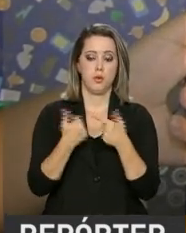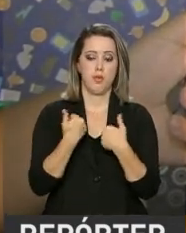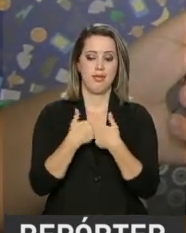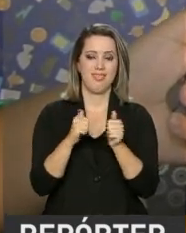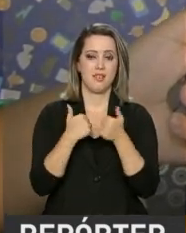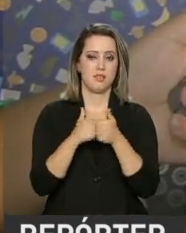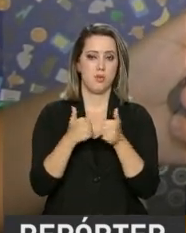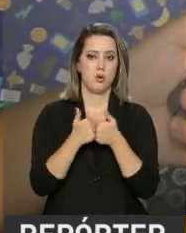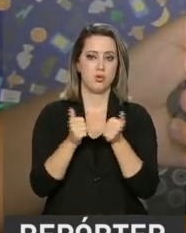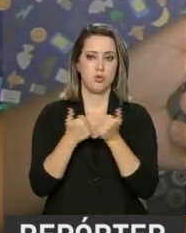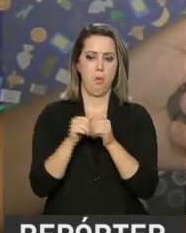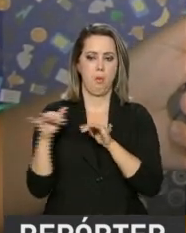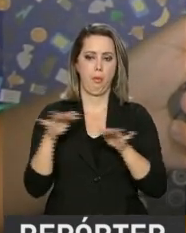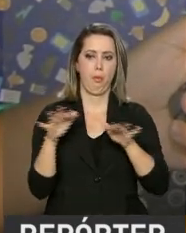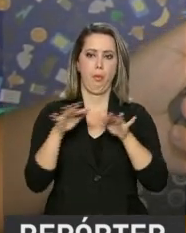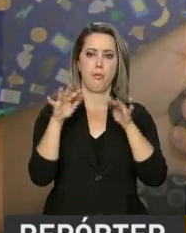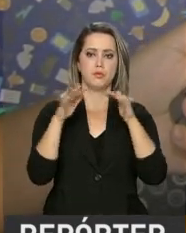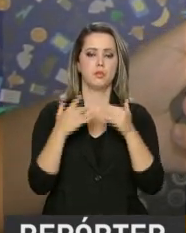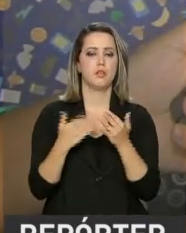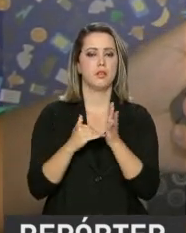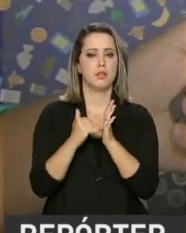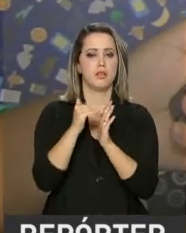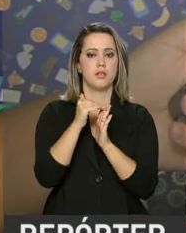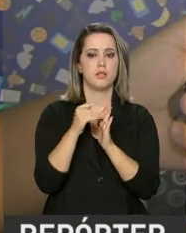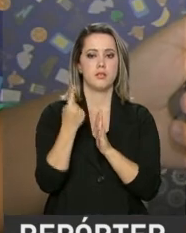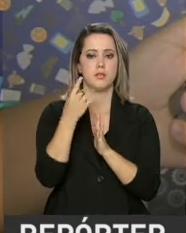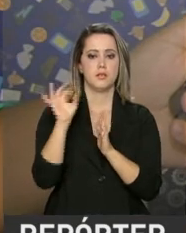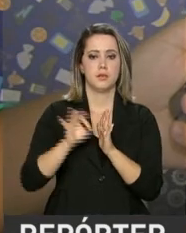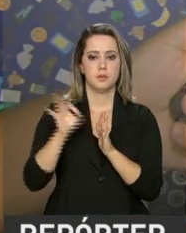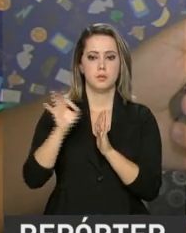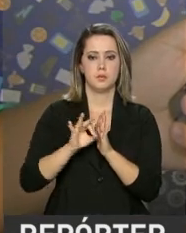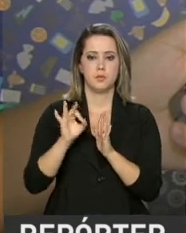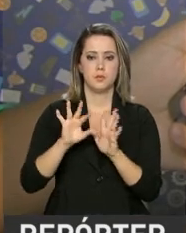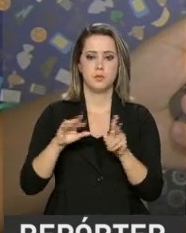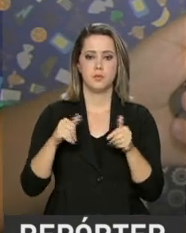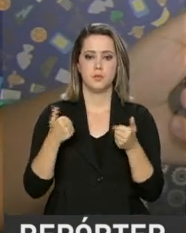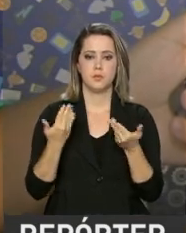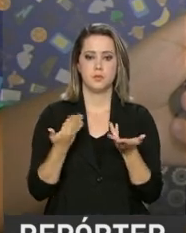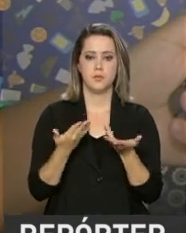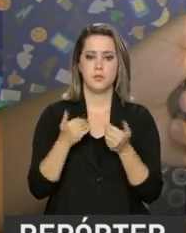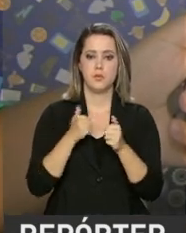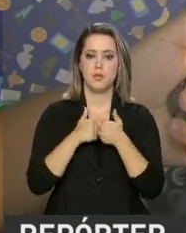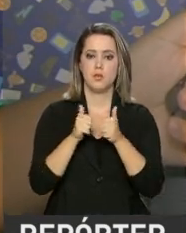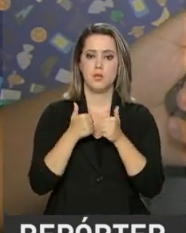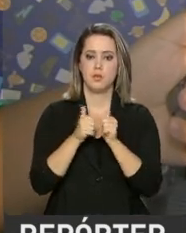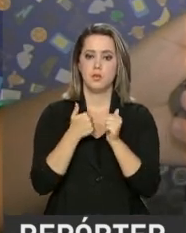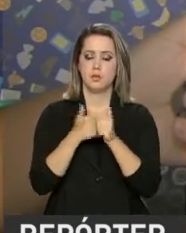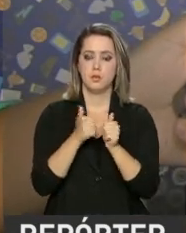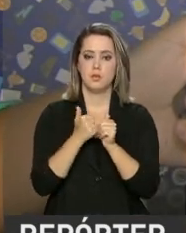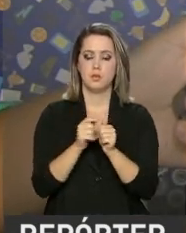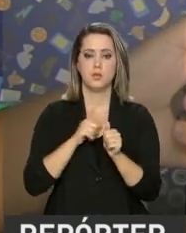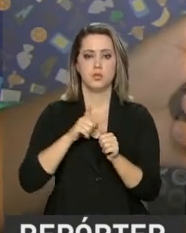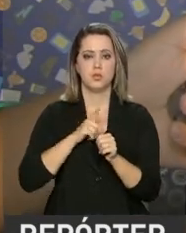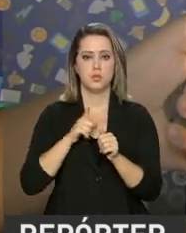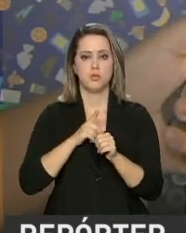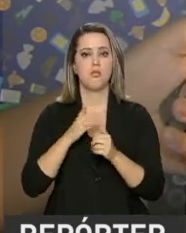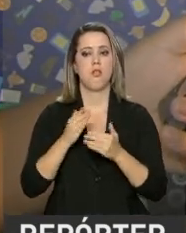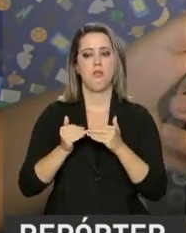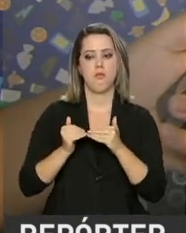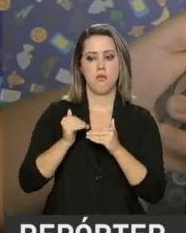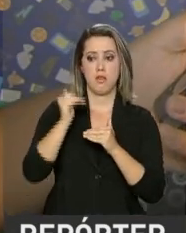que também cresceu 1% né então o transporte foi beneficiado pelo crescimento da indústria